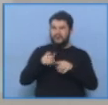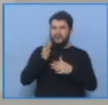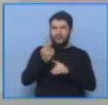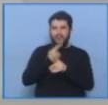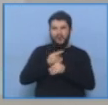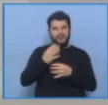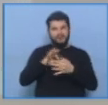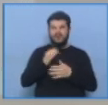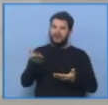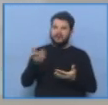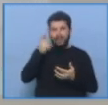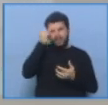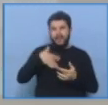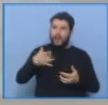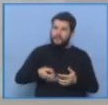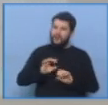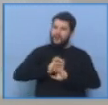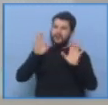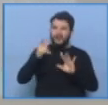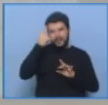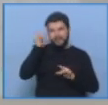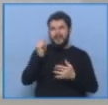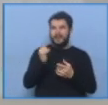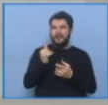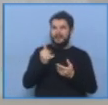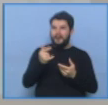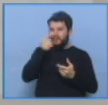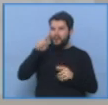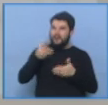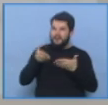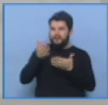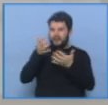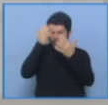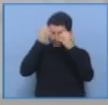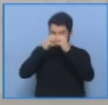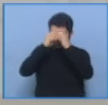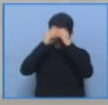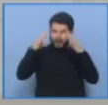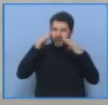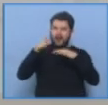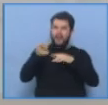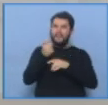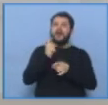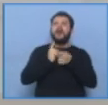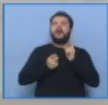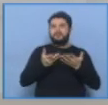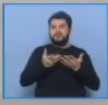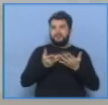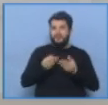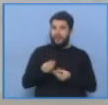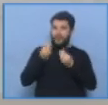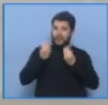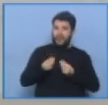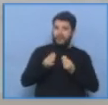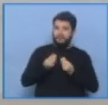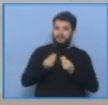questão também, é a ideia do perdão, naturalmente, mas também a ideia de ajudar o outro a tomar consciência do mal que estou a fazer. E por isso, o bem, por